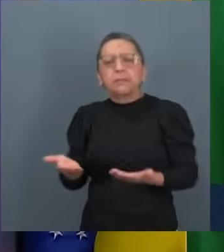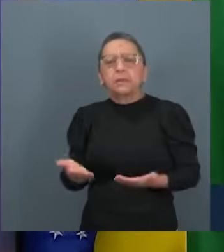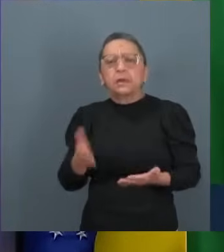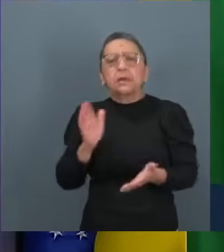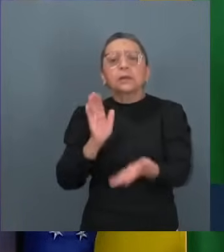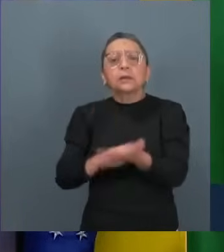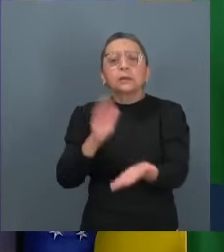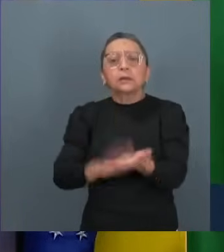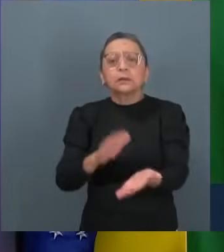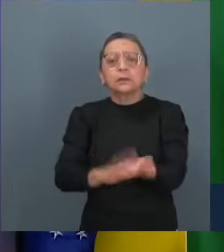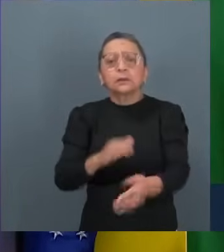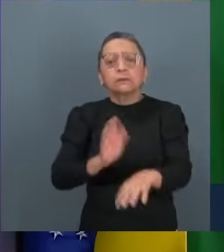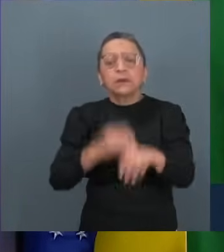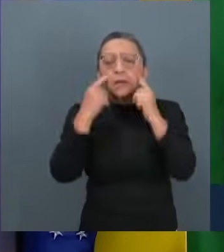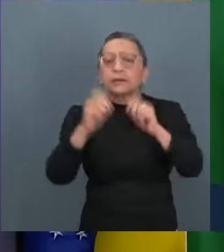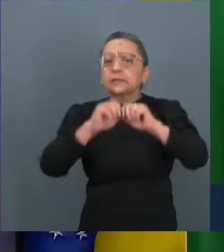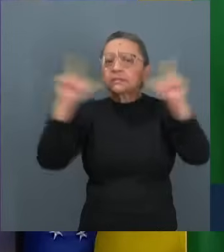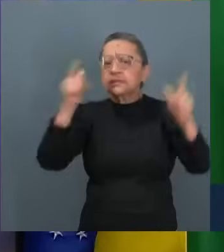Acorda, Brasil!